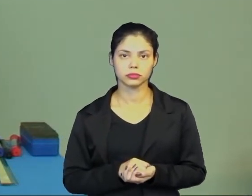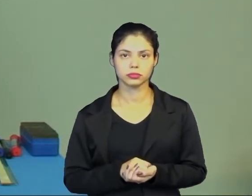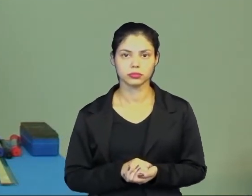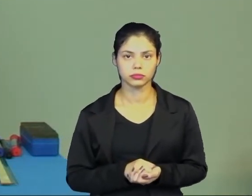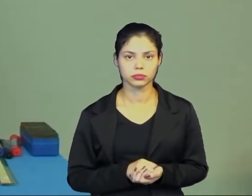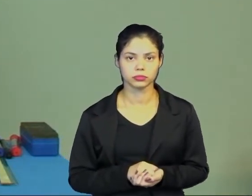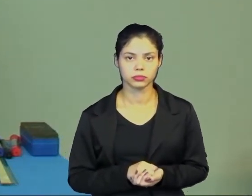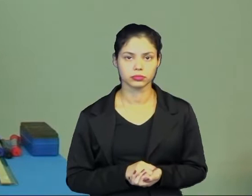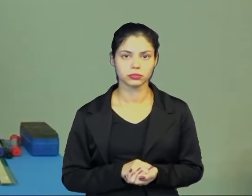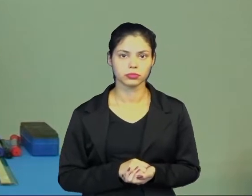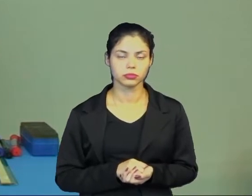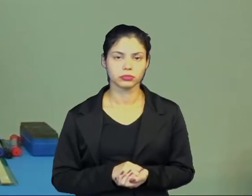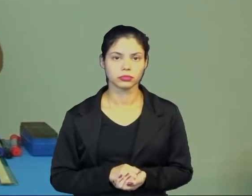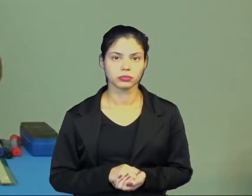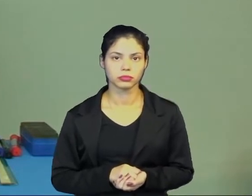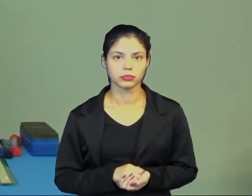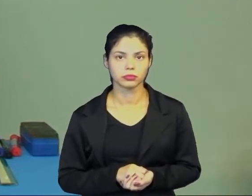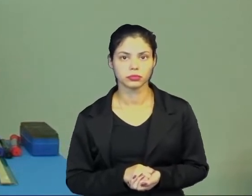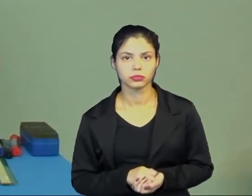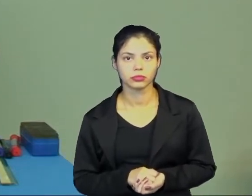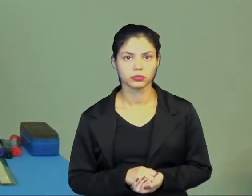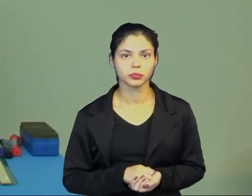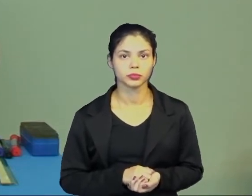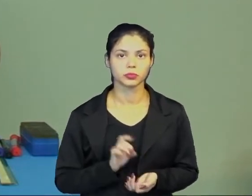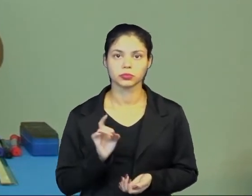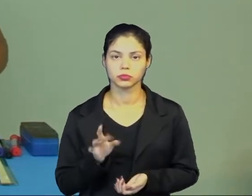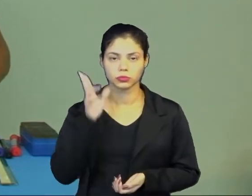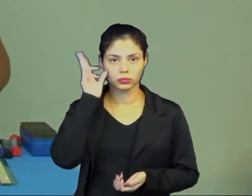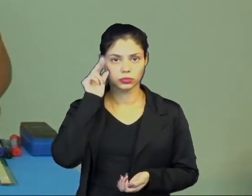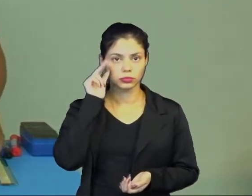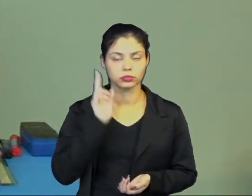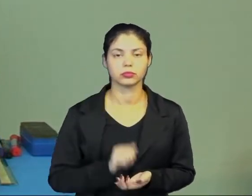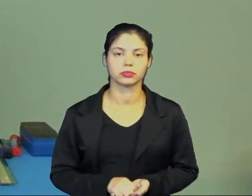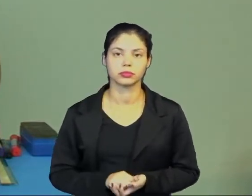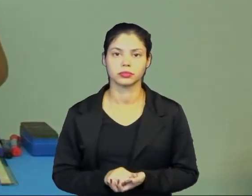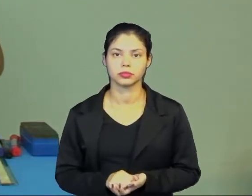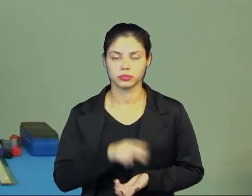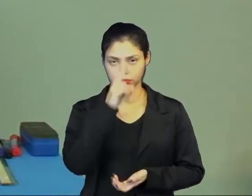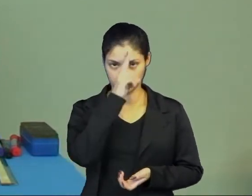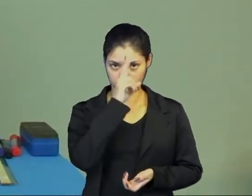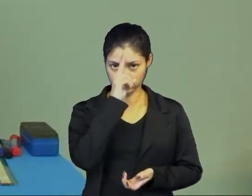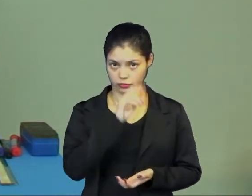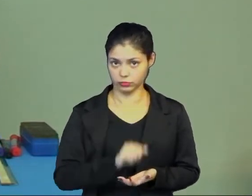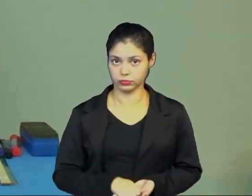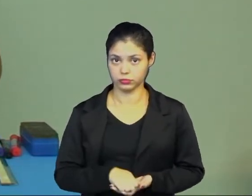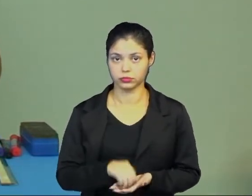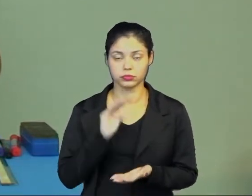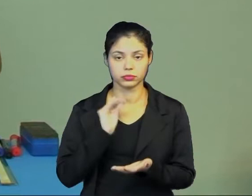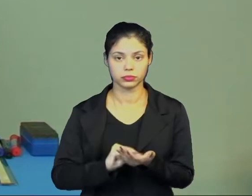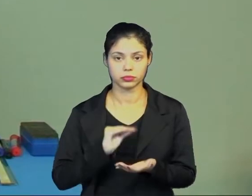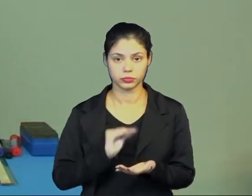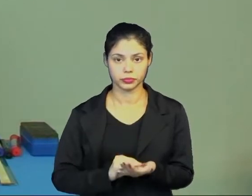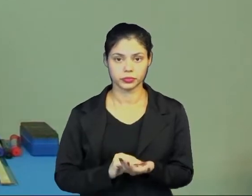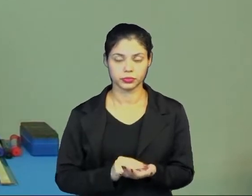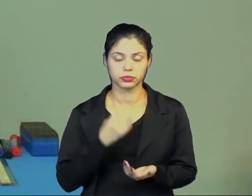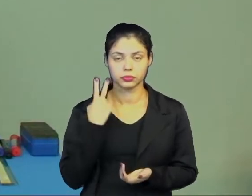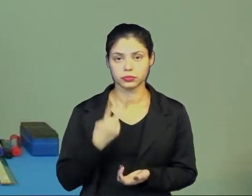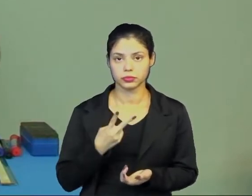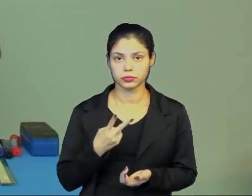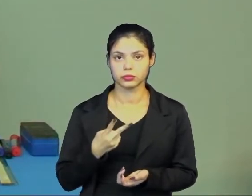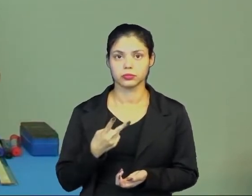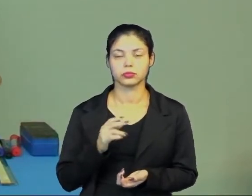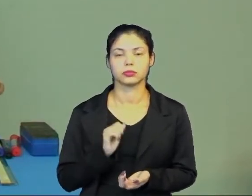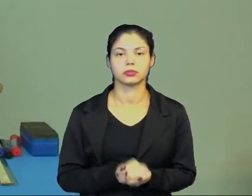separar, vou colocar no meu potinho só os cavalos. Lembre-se que sobraram